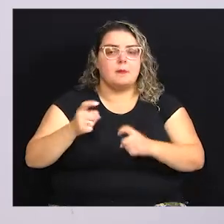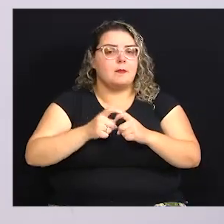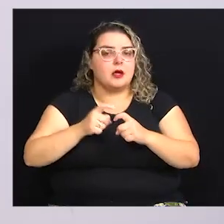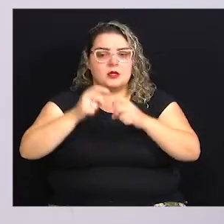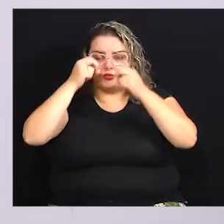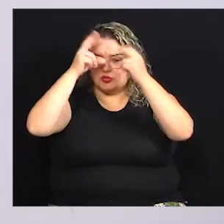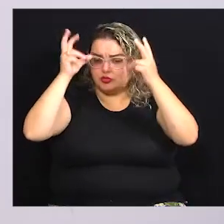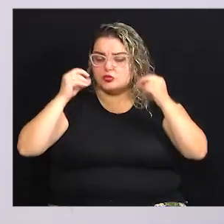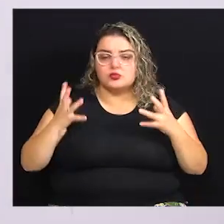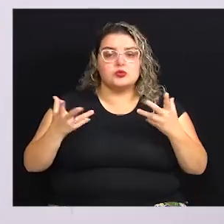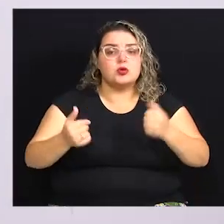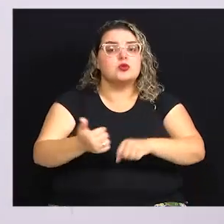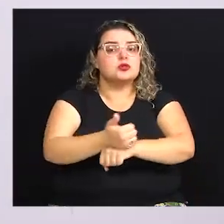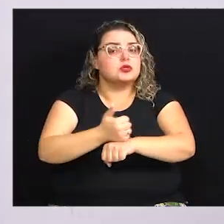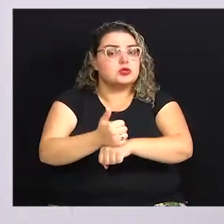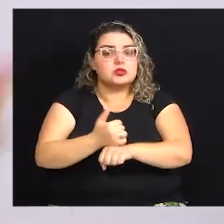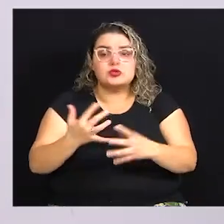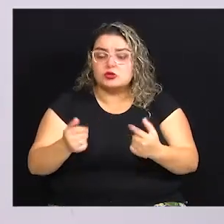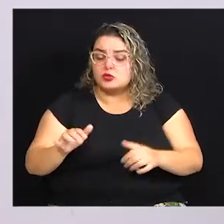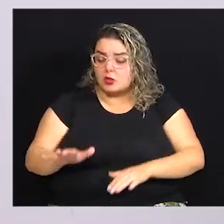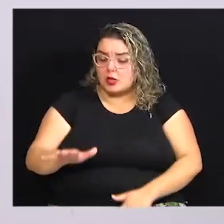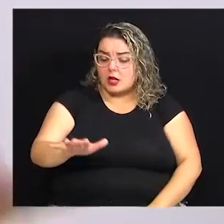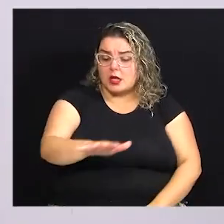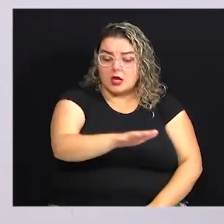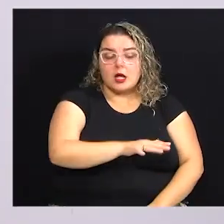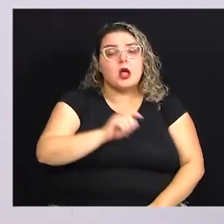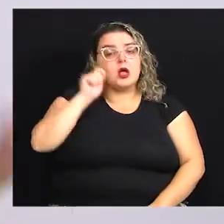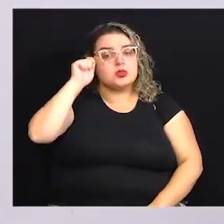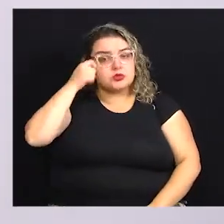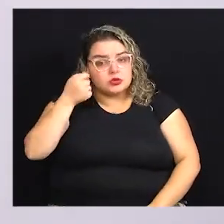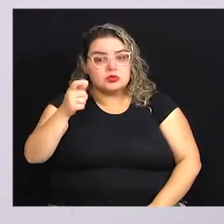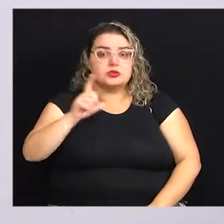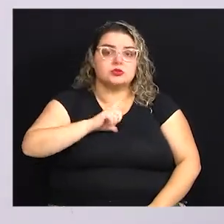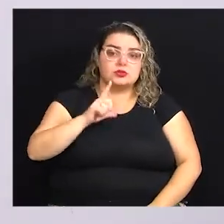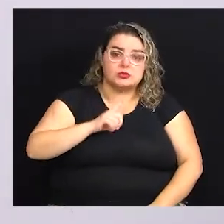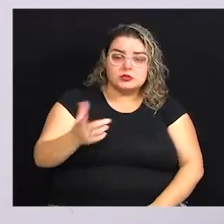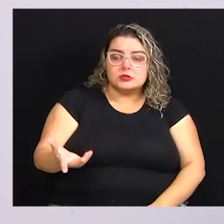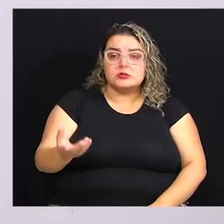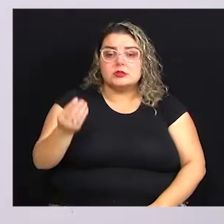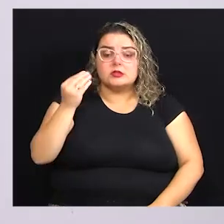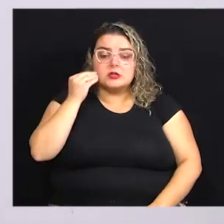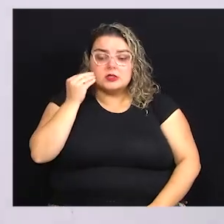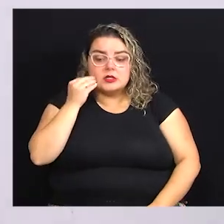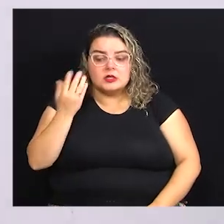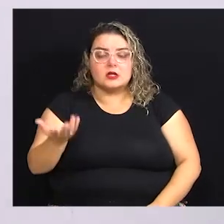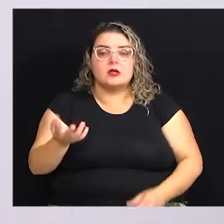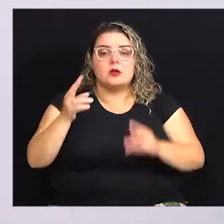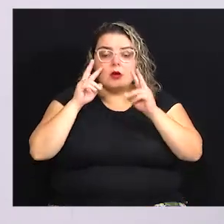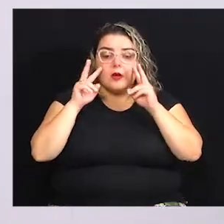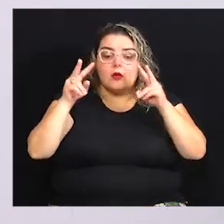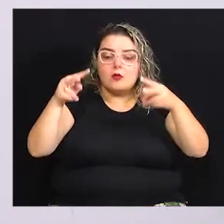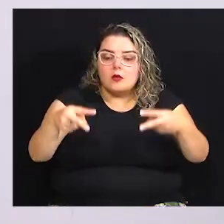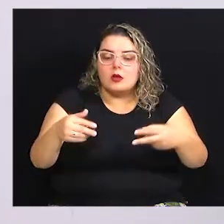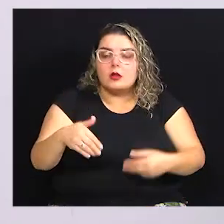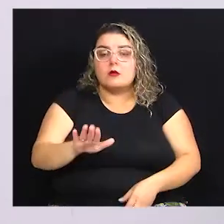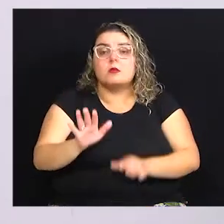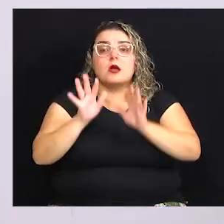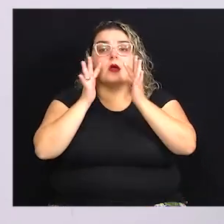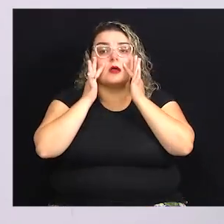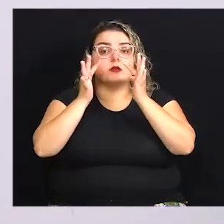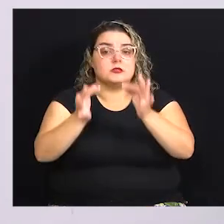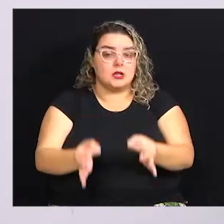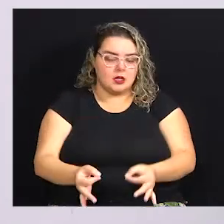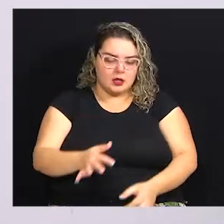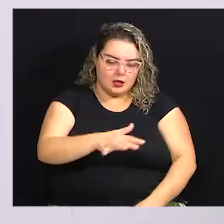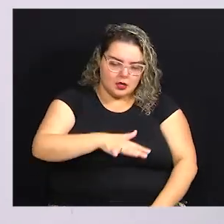professores, médicos, enfermeiras, todos os profissionais de todas as áreas negros que tenham um olhar